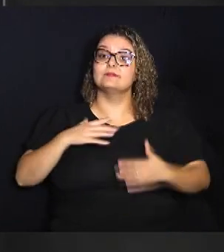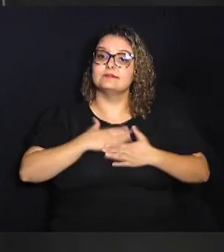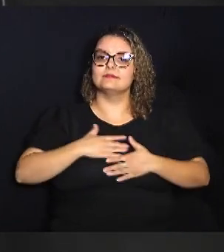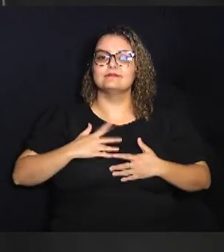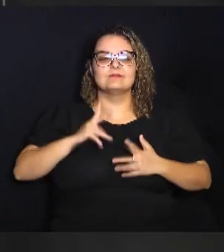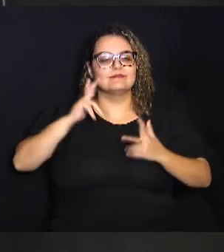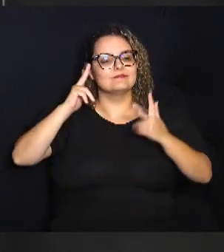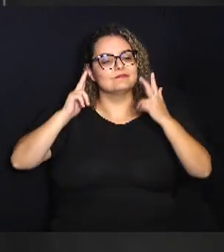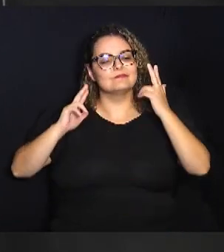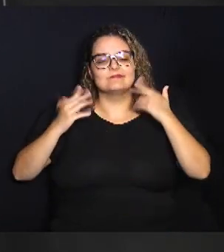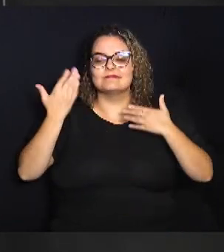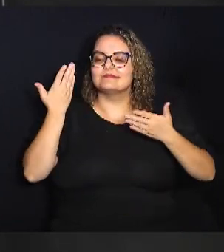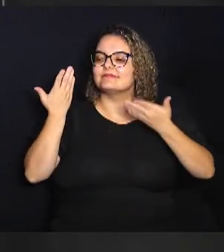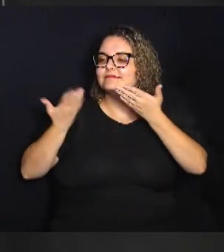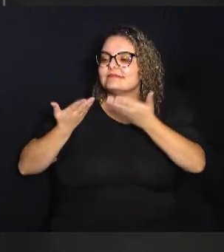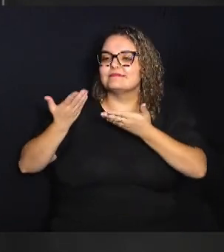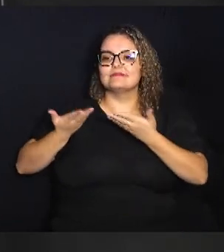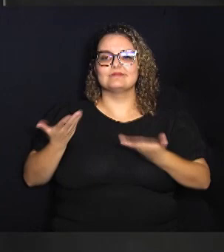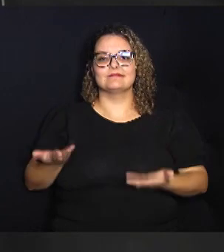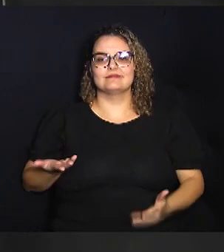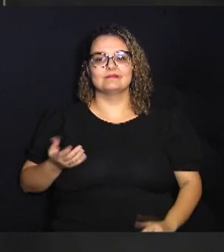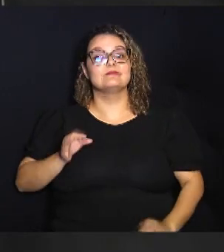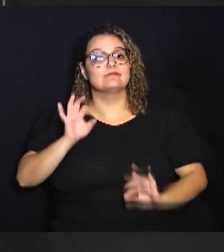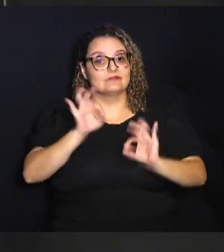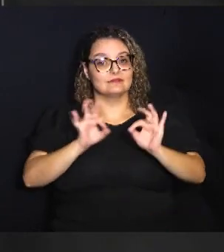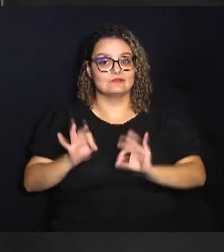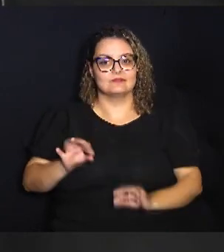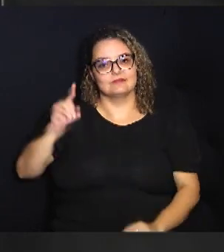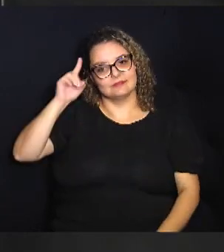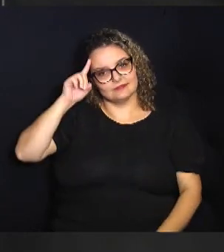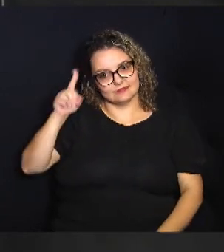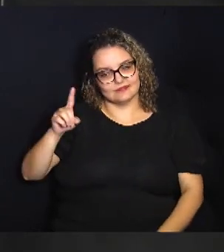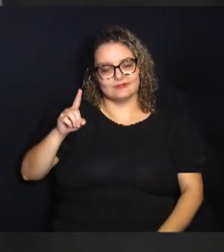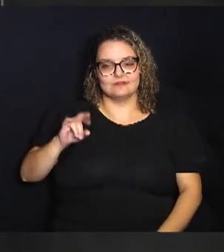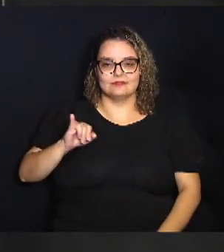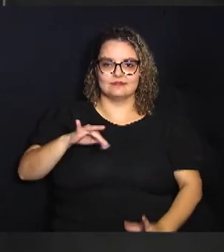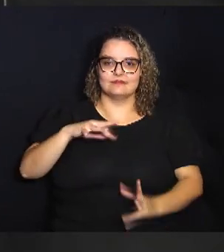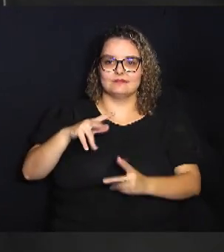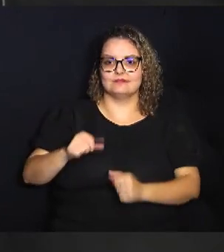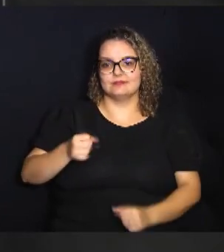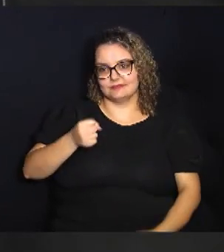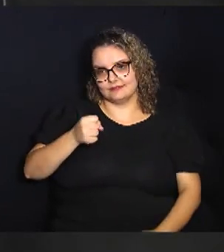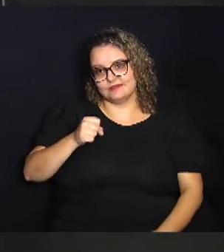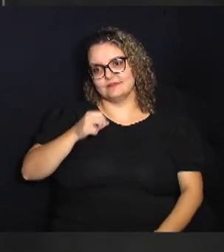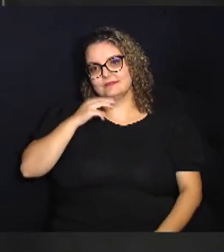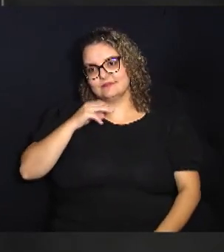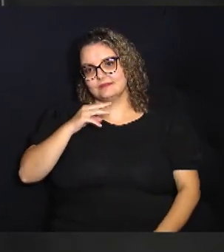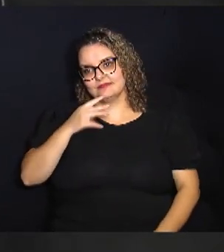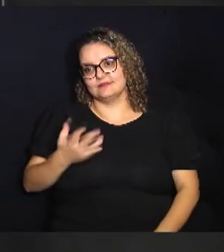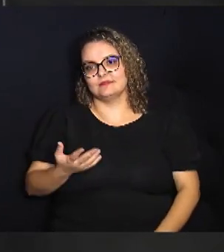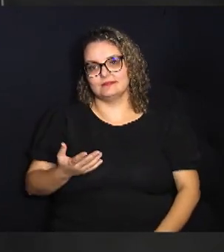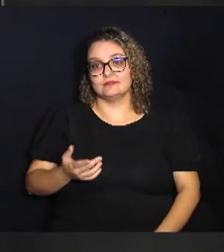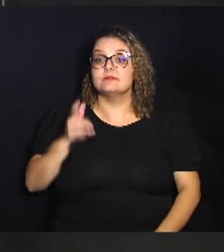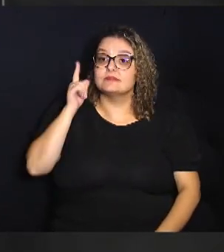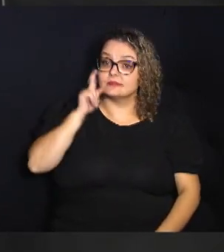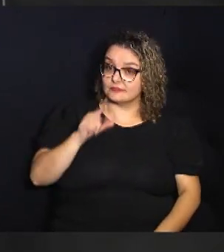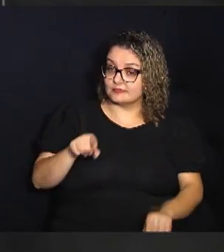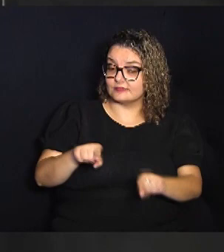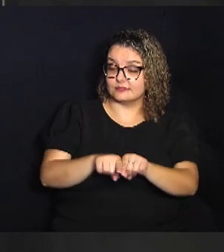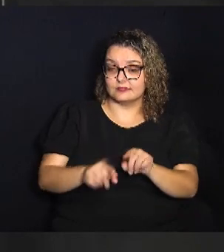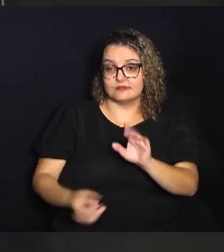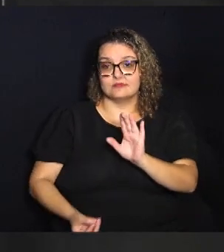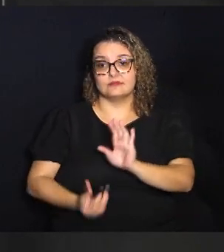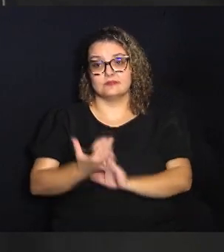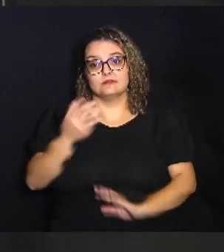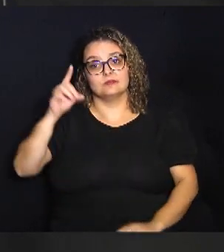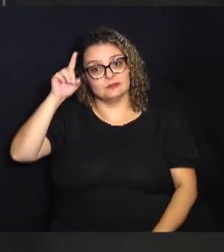cabelo tratado ali para preparar elas para o dia 8 de março. E conseguimos também instituir